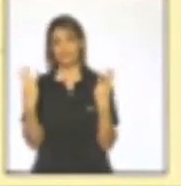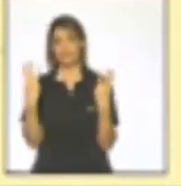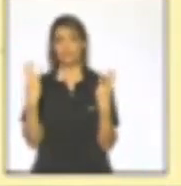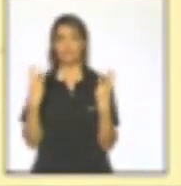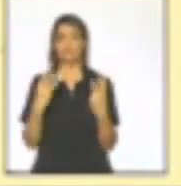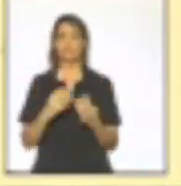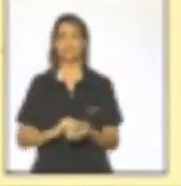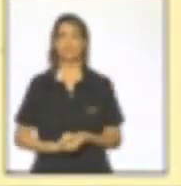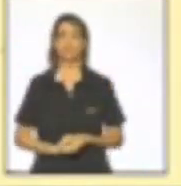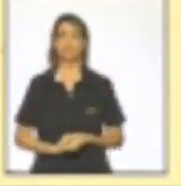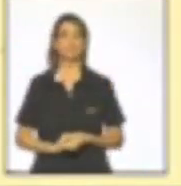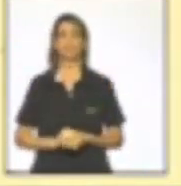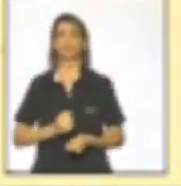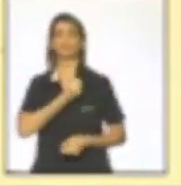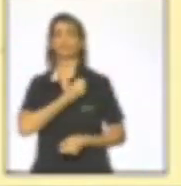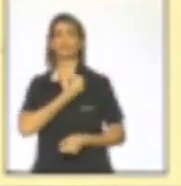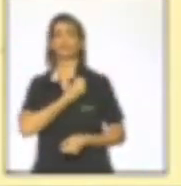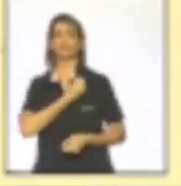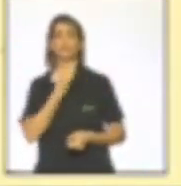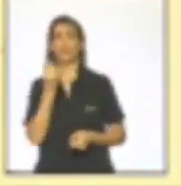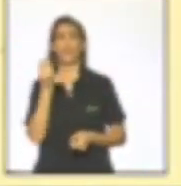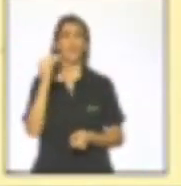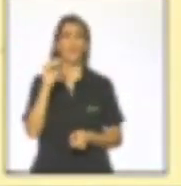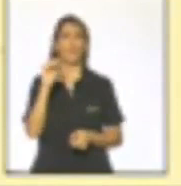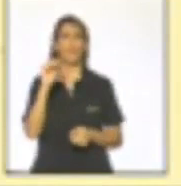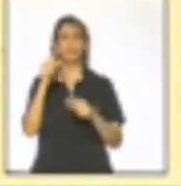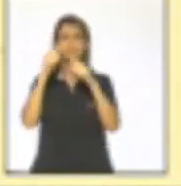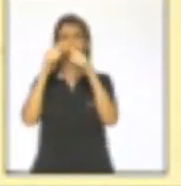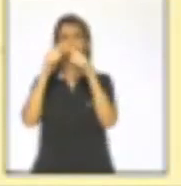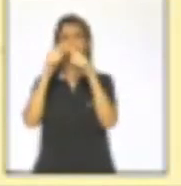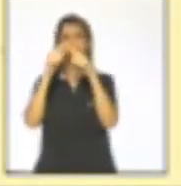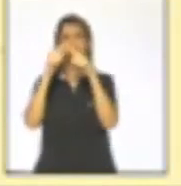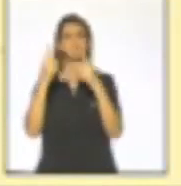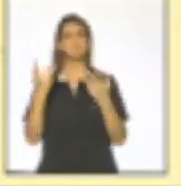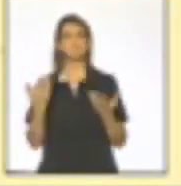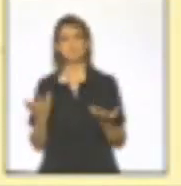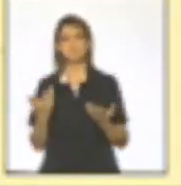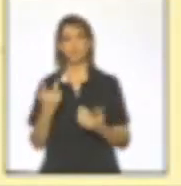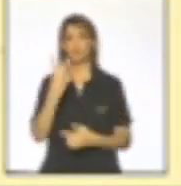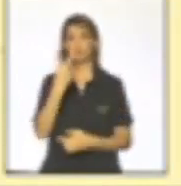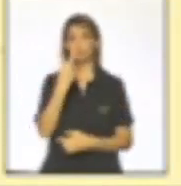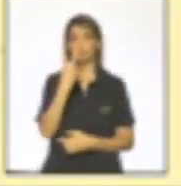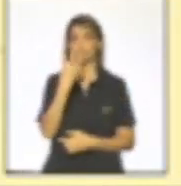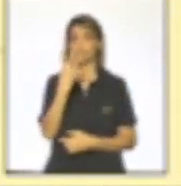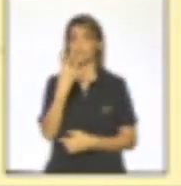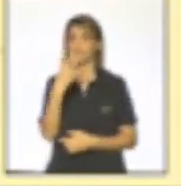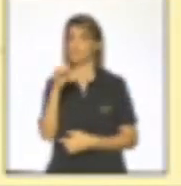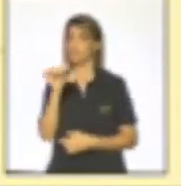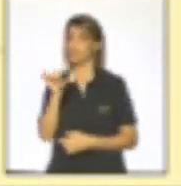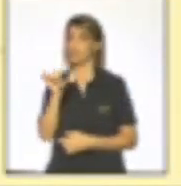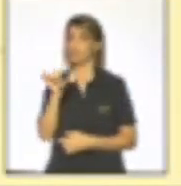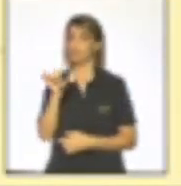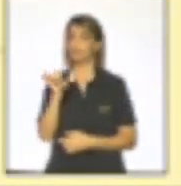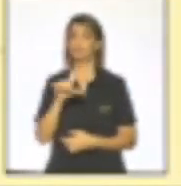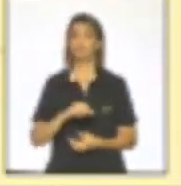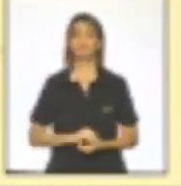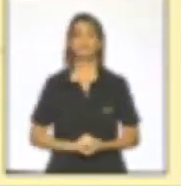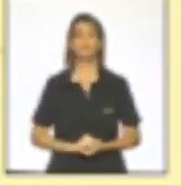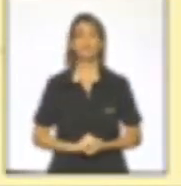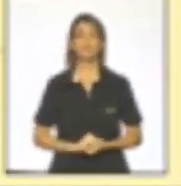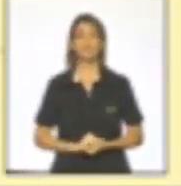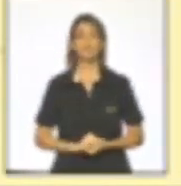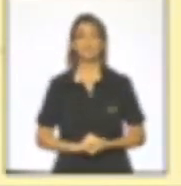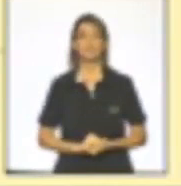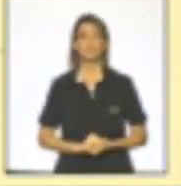3. Então, que número que eu coloco aqui na multiplicação vai dar 249?